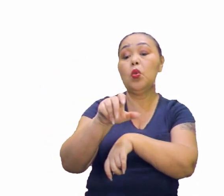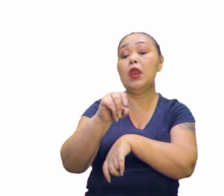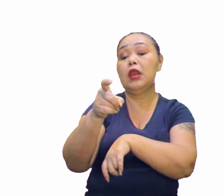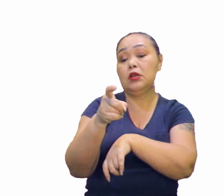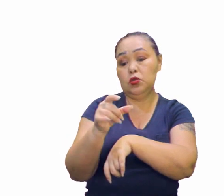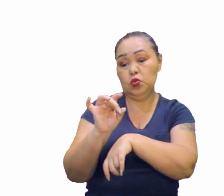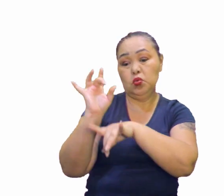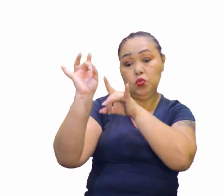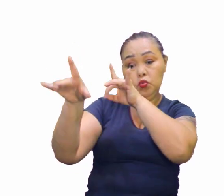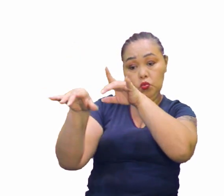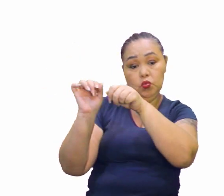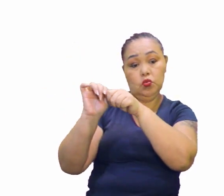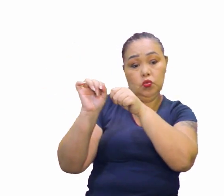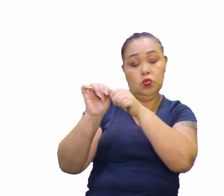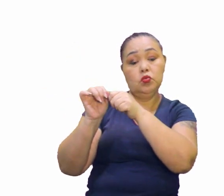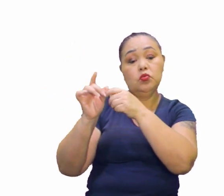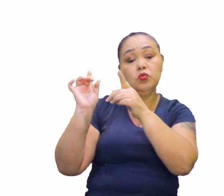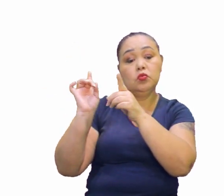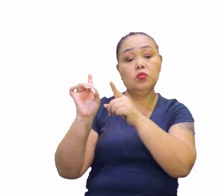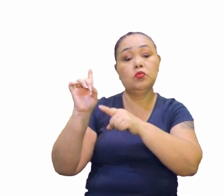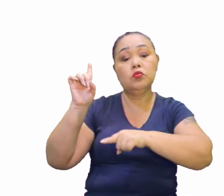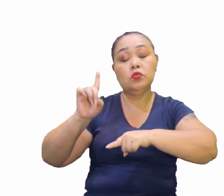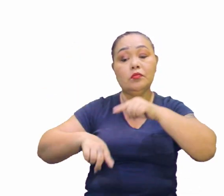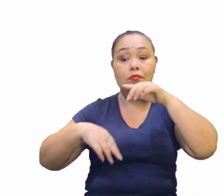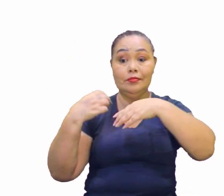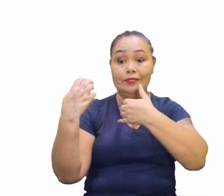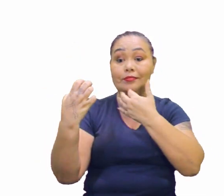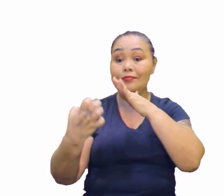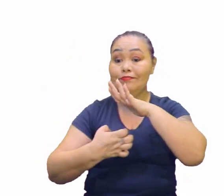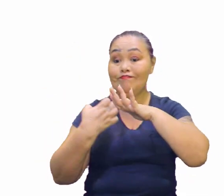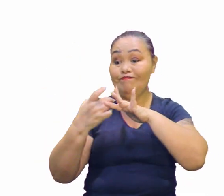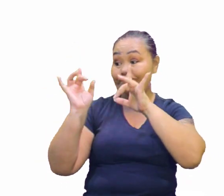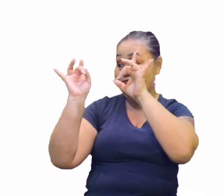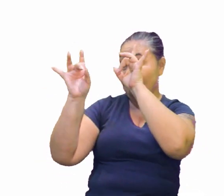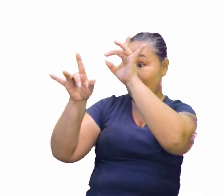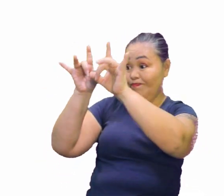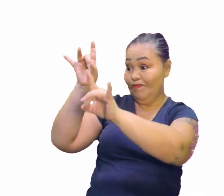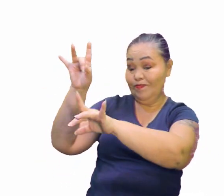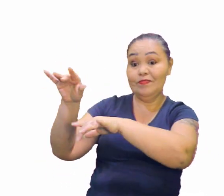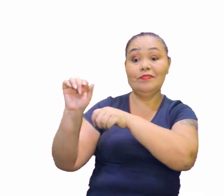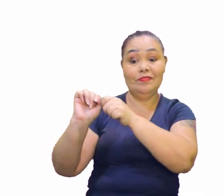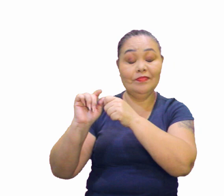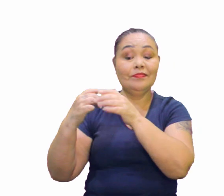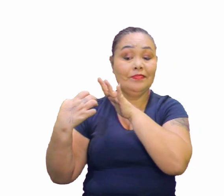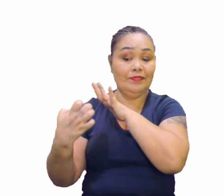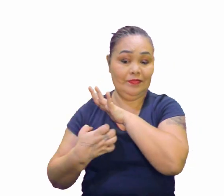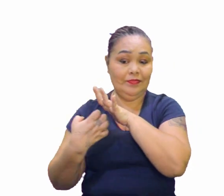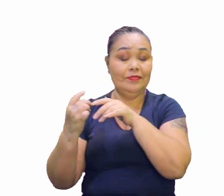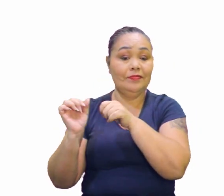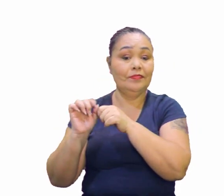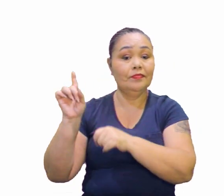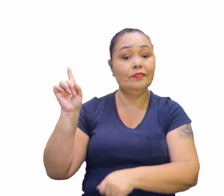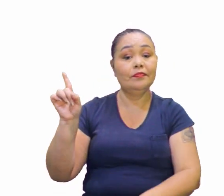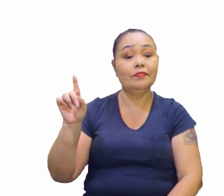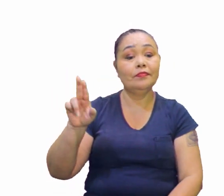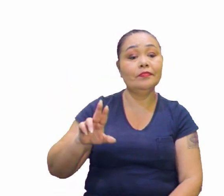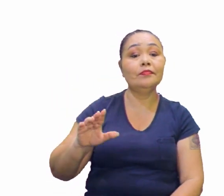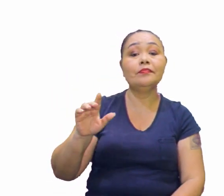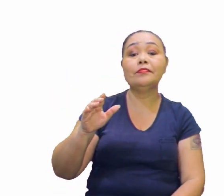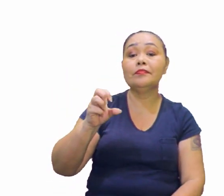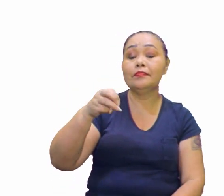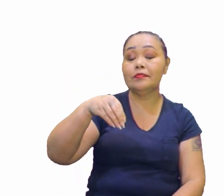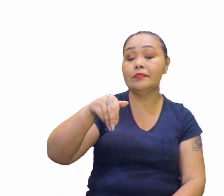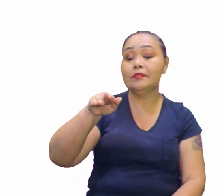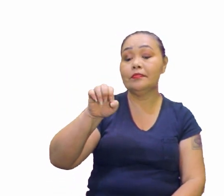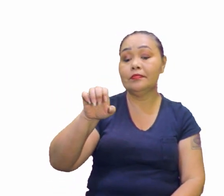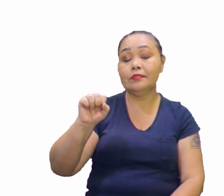E o descarte de também resíduos industriais. Então, olha só, os mangues também